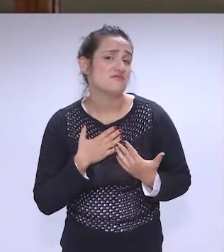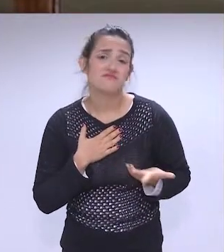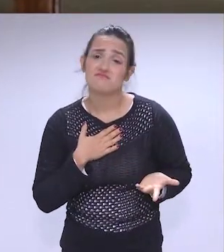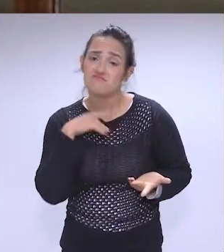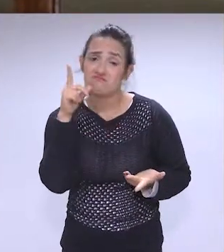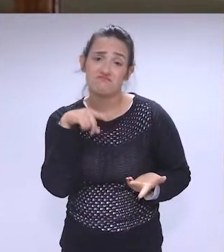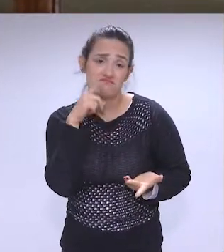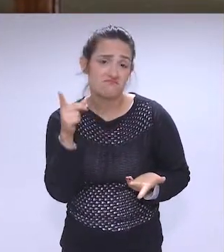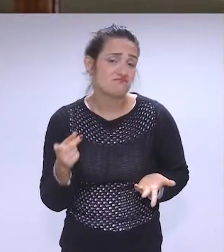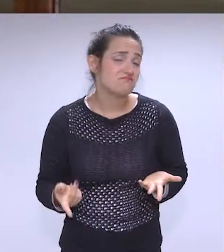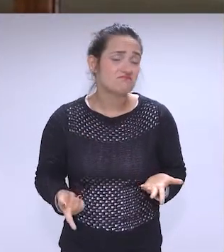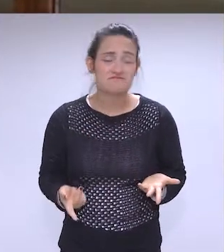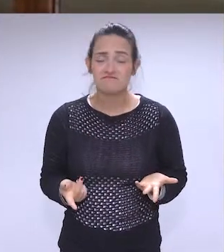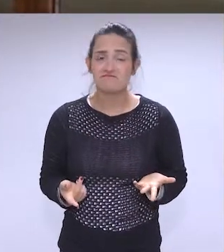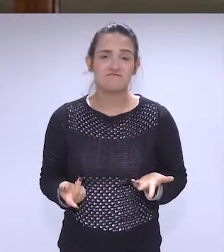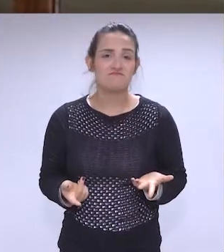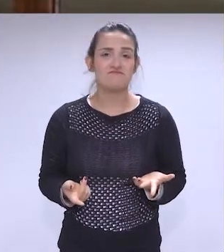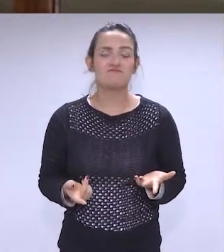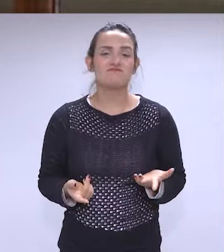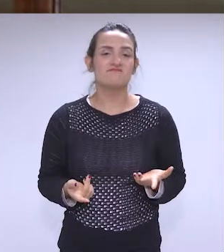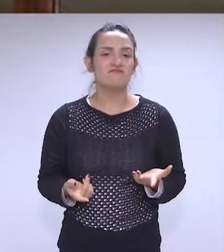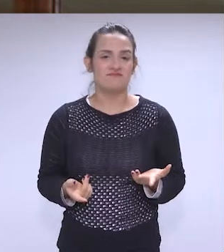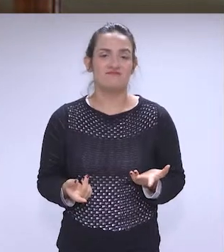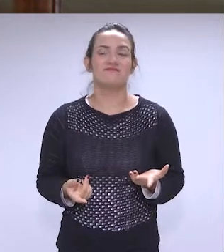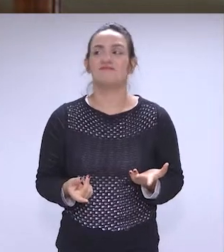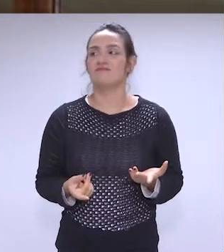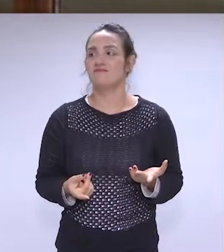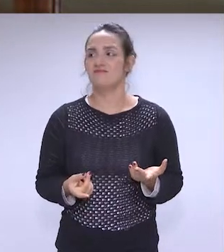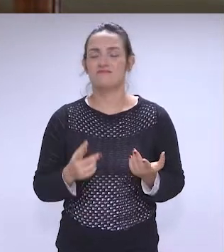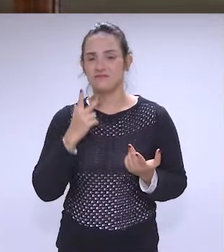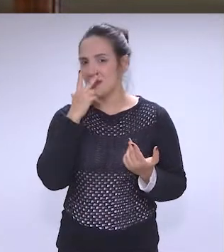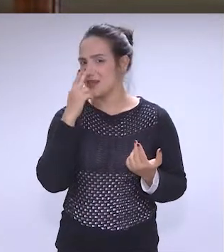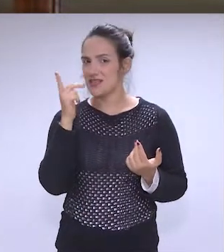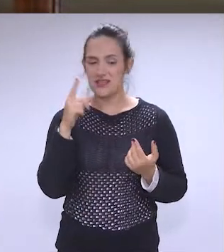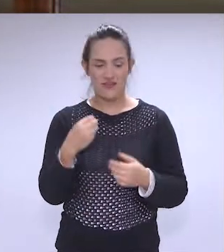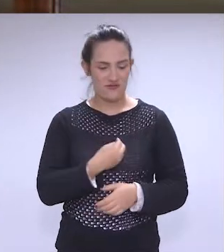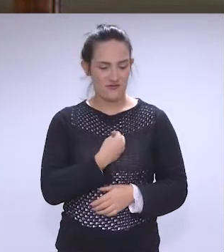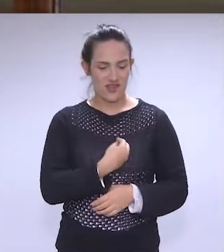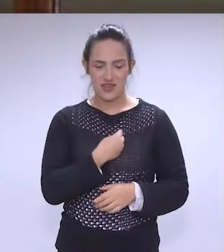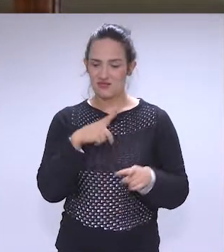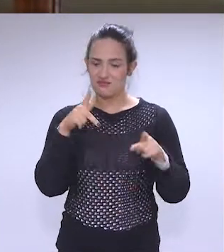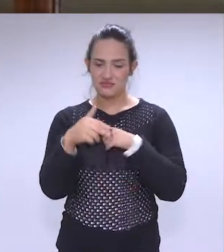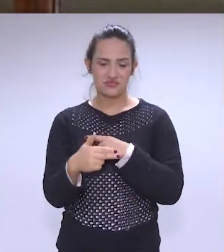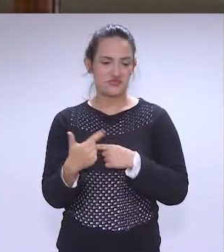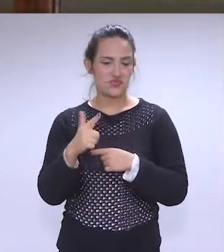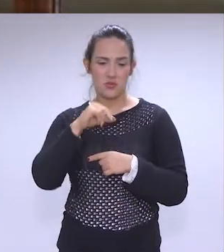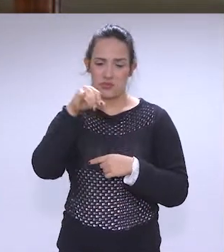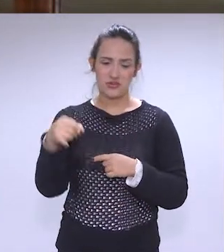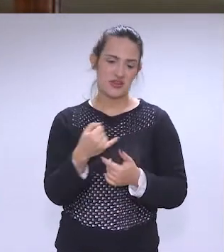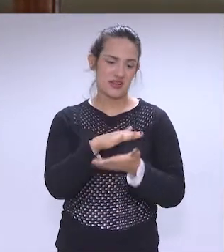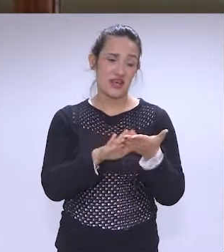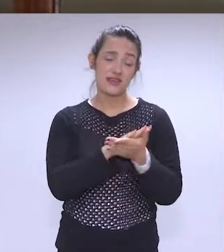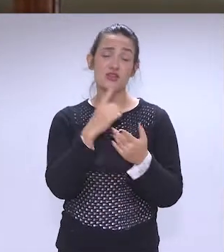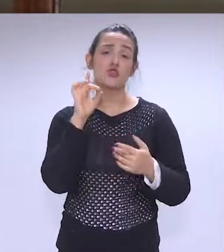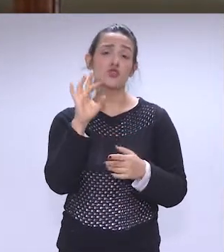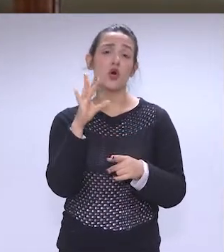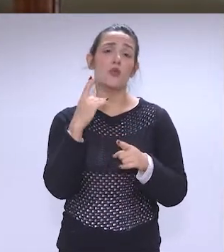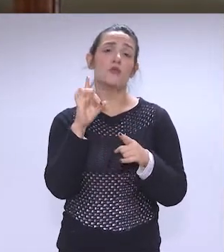uma profissão e vai ter toda a sua vida tolhida em função